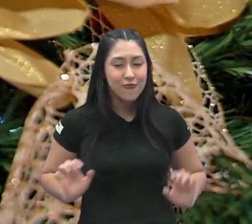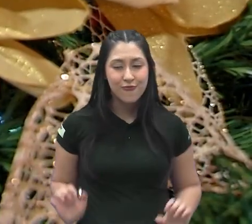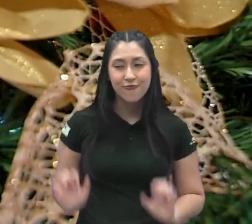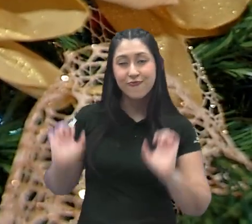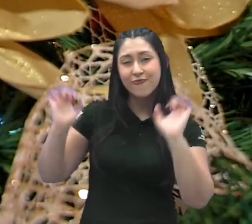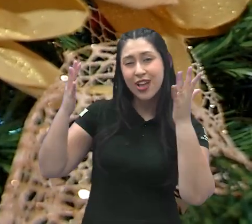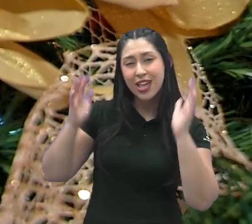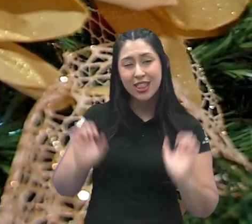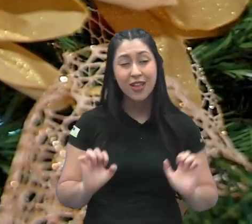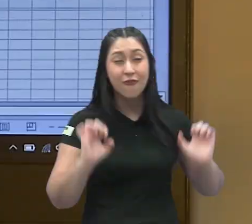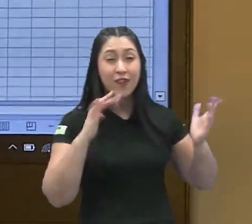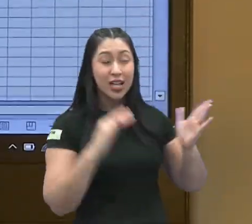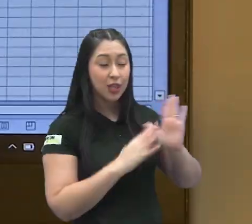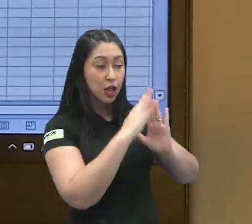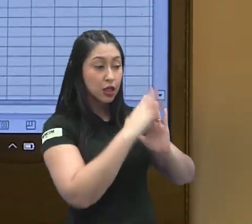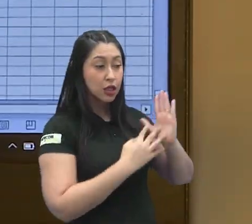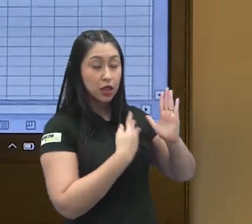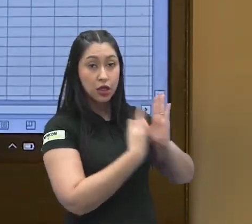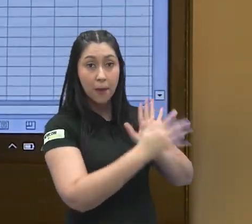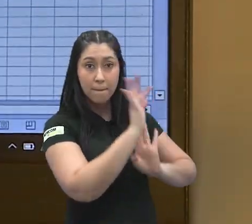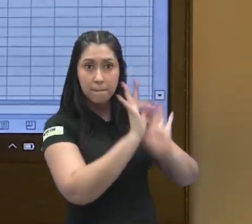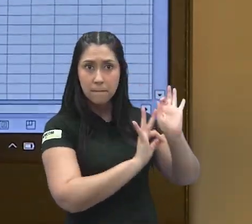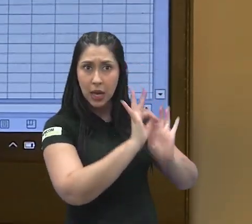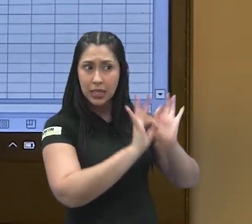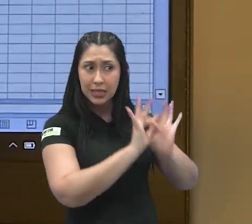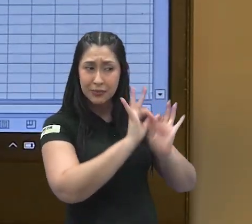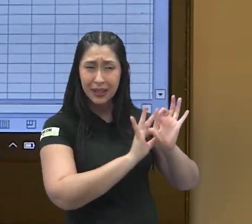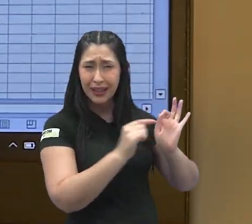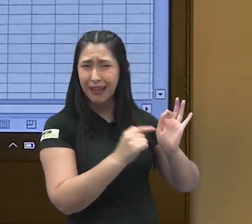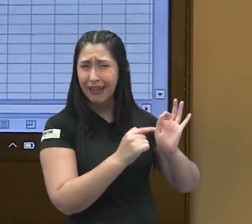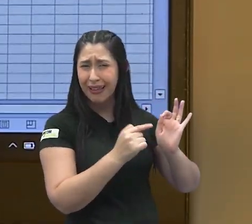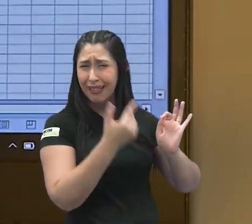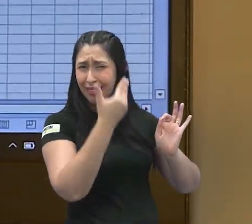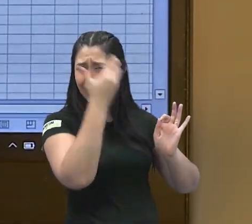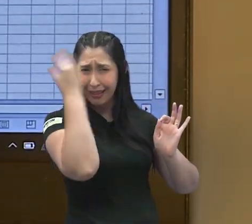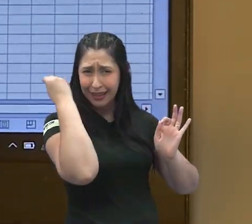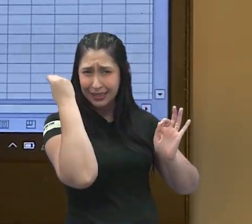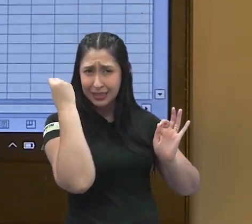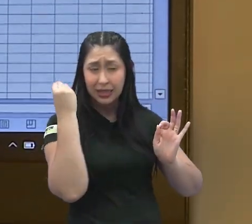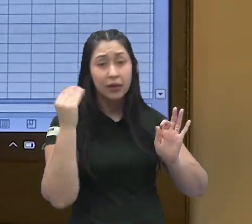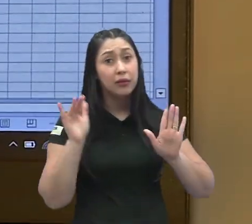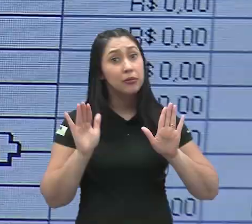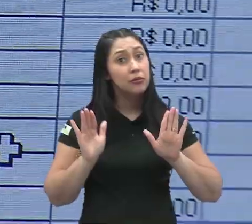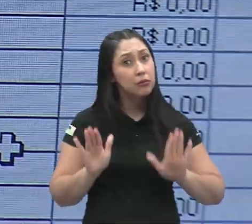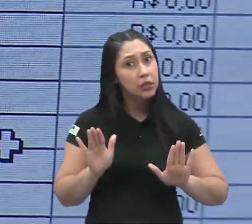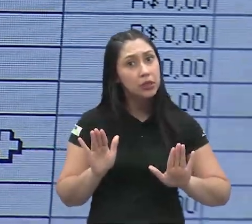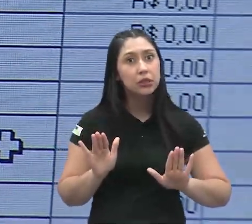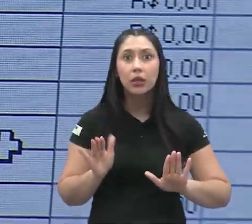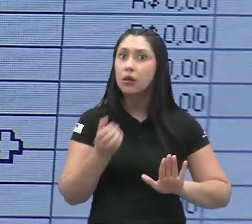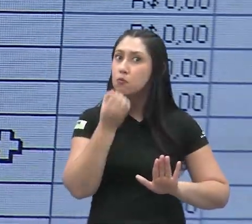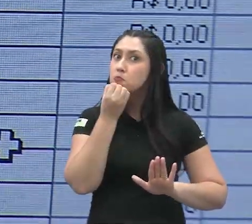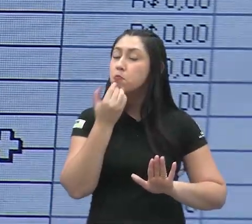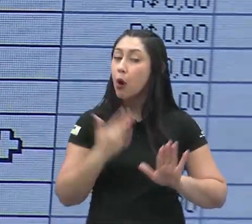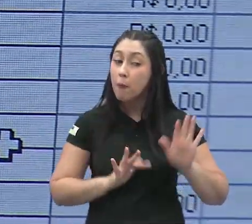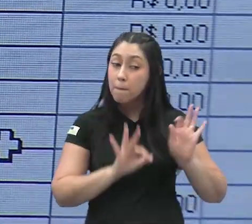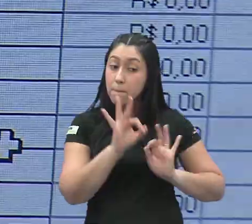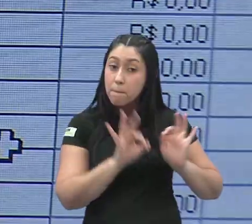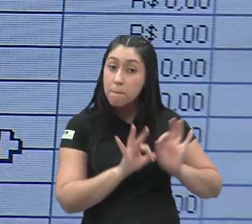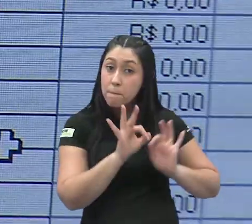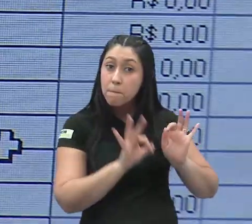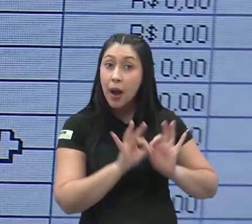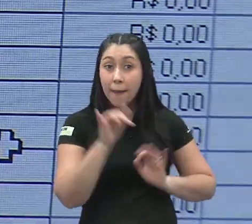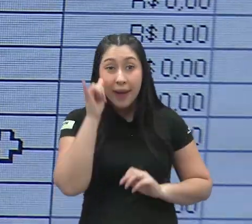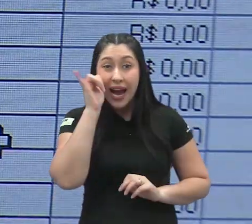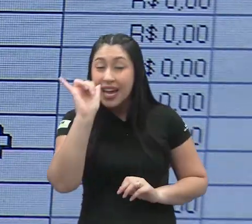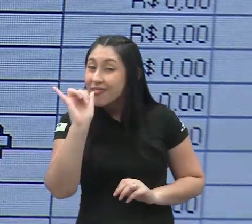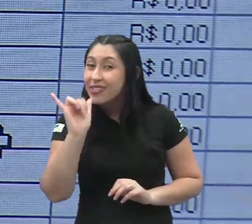às confraternizações, o planejamento financeiro costuma ficar em segundo plano. O melhor remédio para evitar dores de